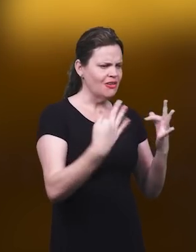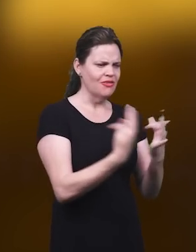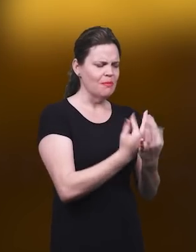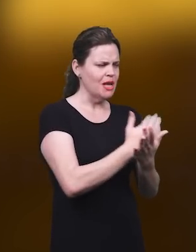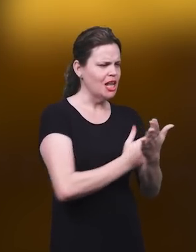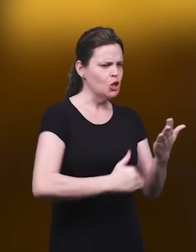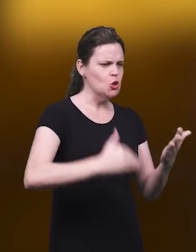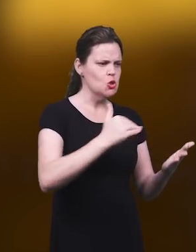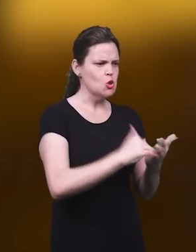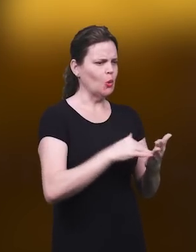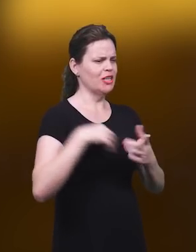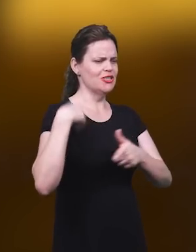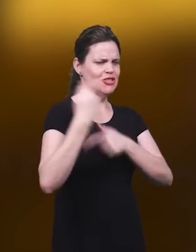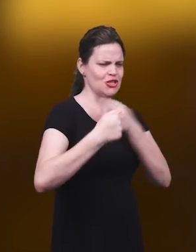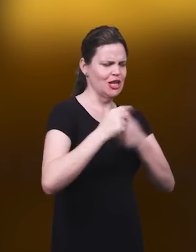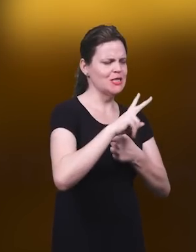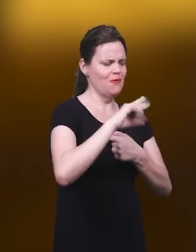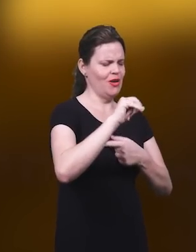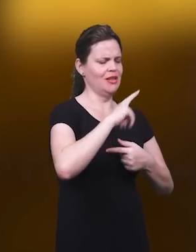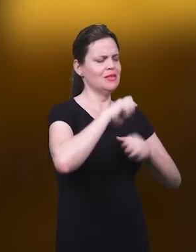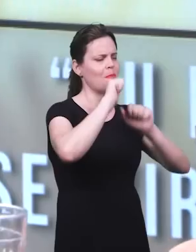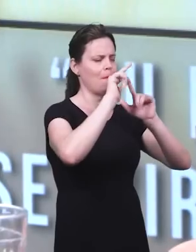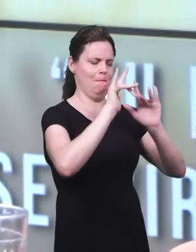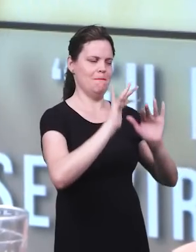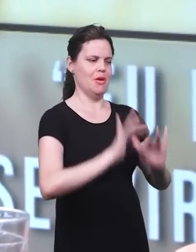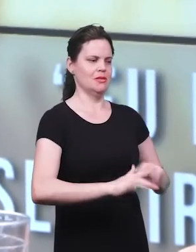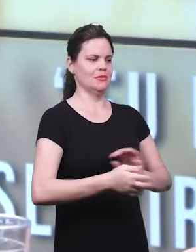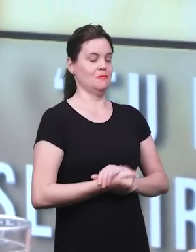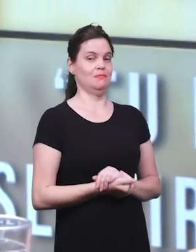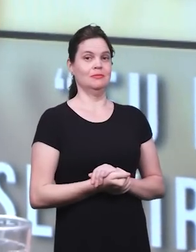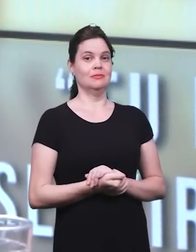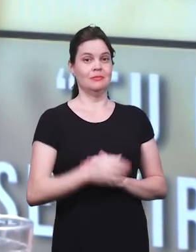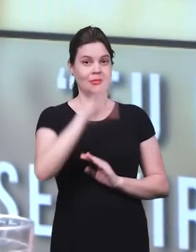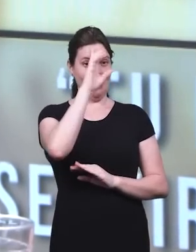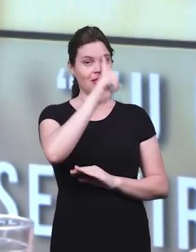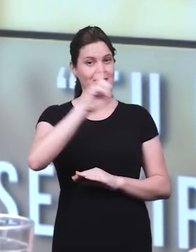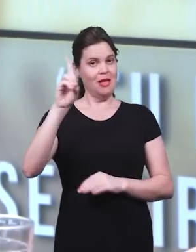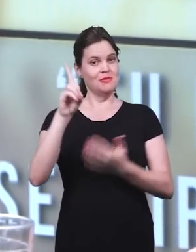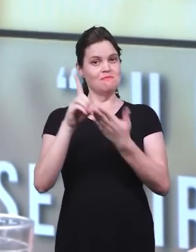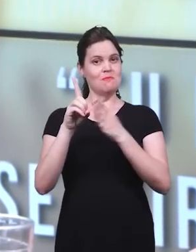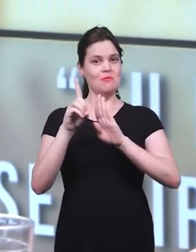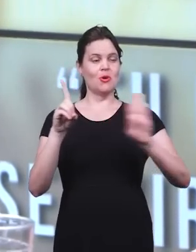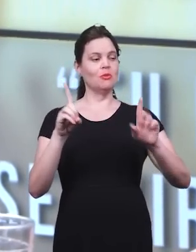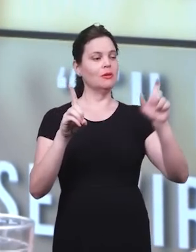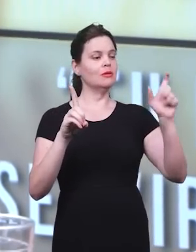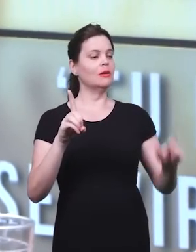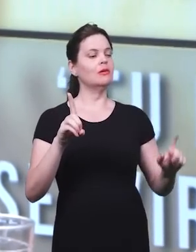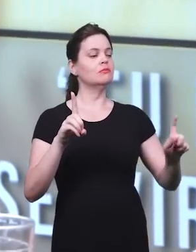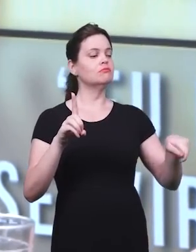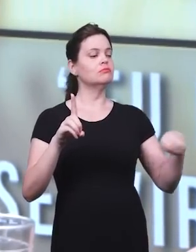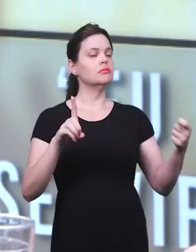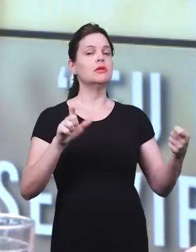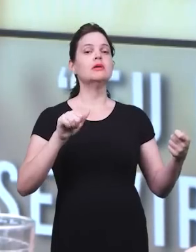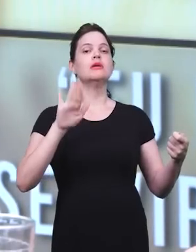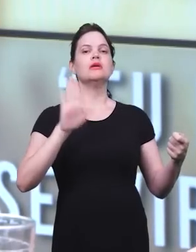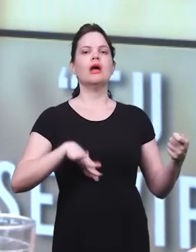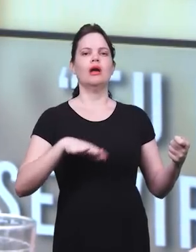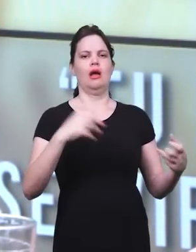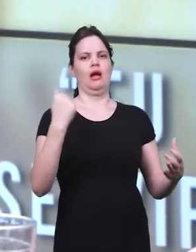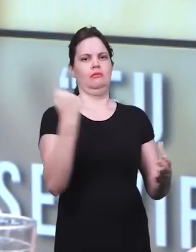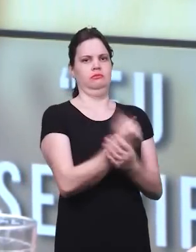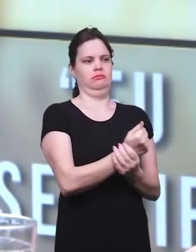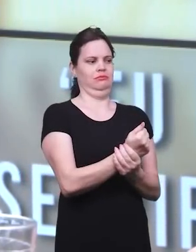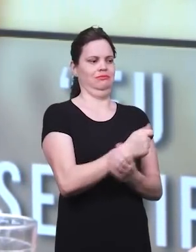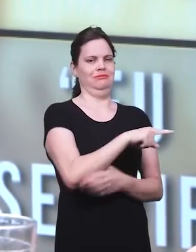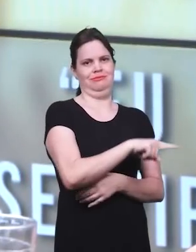as famílias da terra. Então essa aqui é uma promessa que o Senhor fez a Abraão.